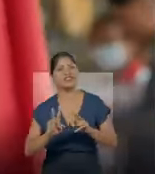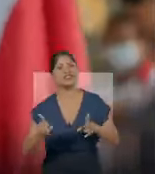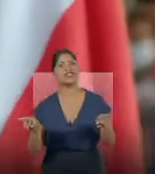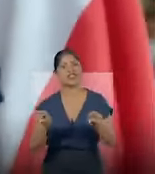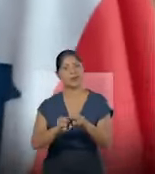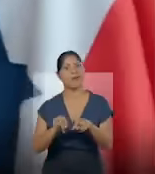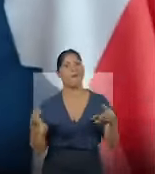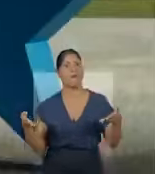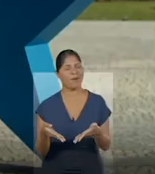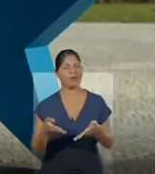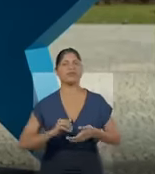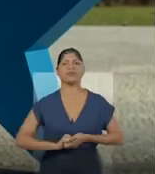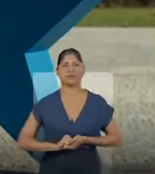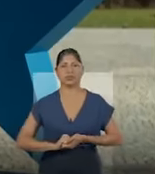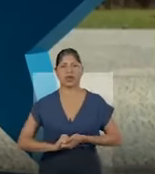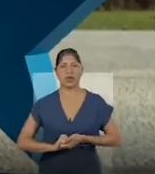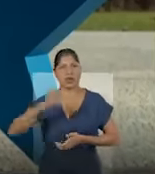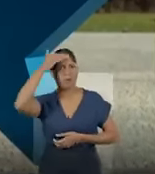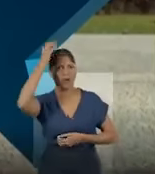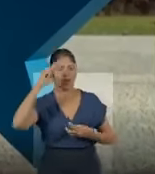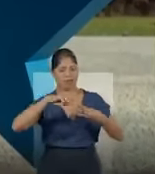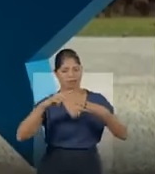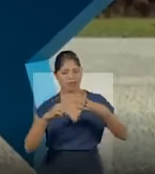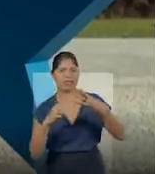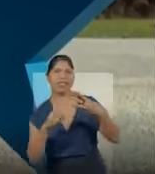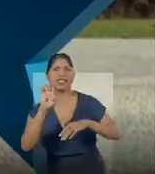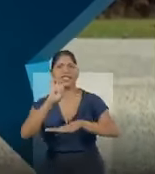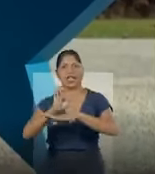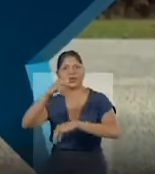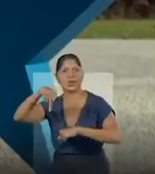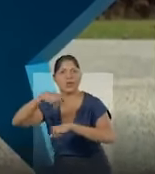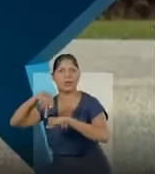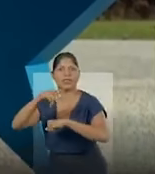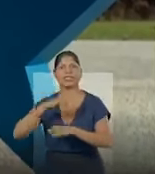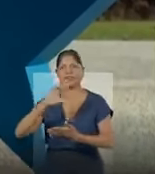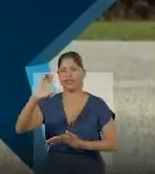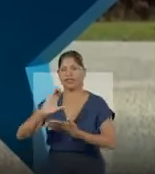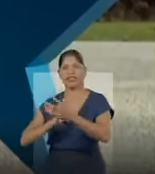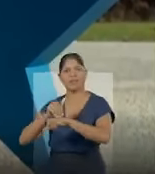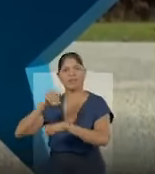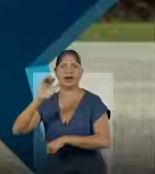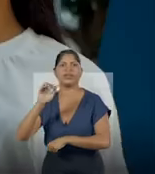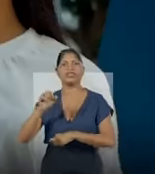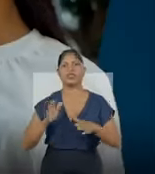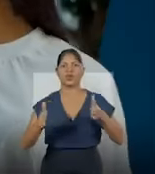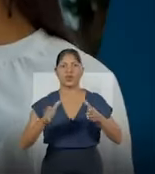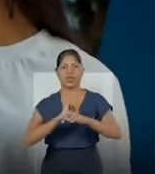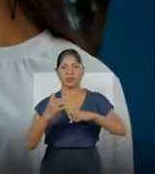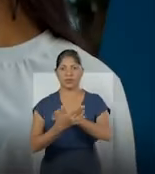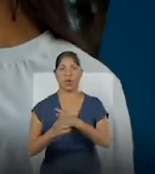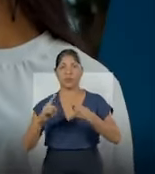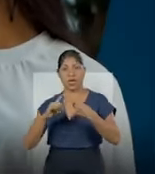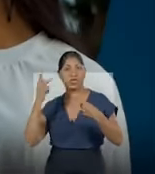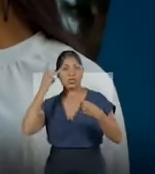né? O Pará foi o terceiro estado do país que mais investiu em programas de transferência de renda durante a pandemia. Só São Paulo e